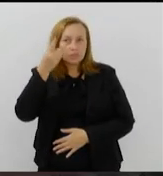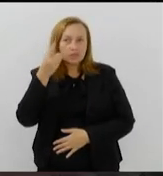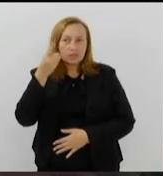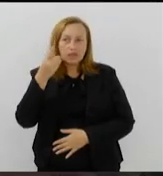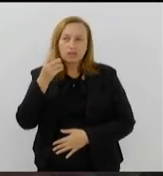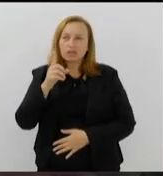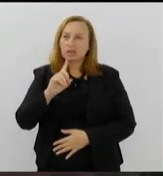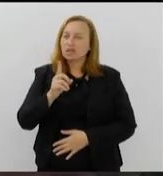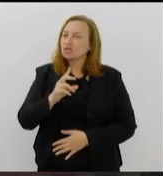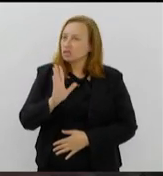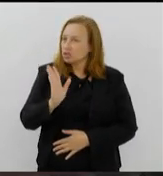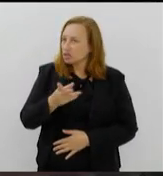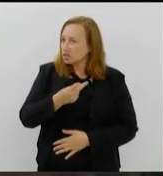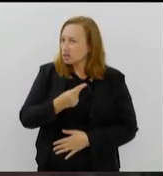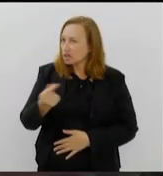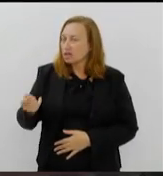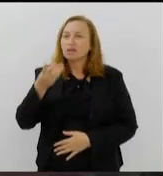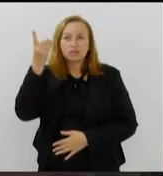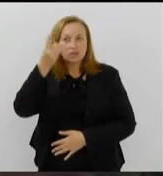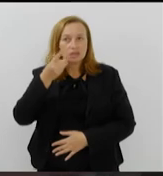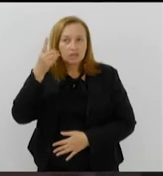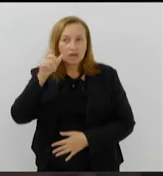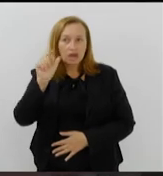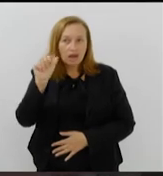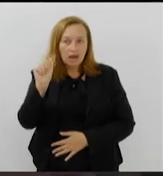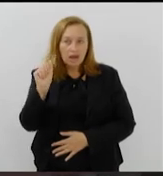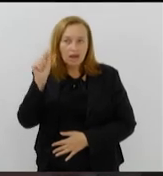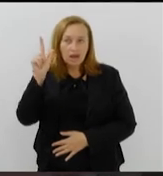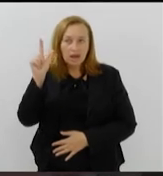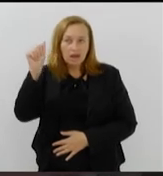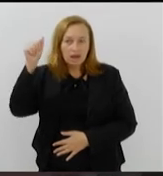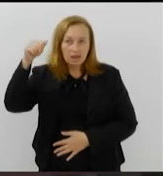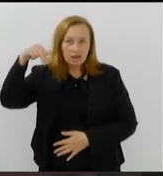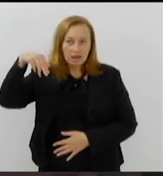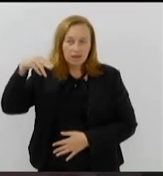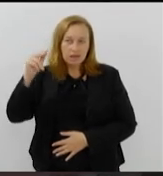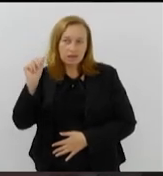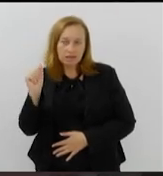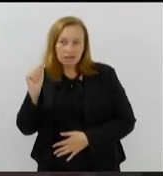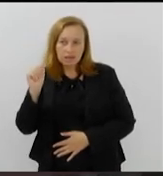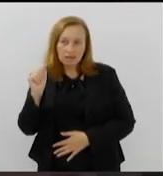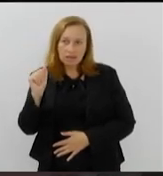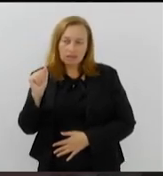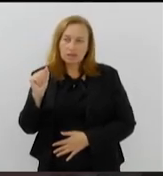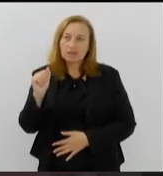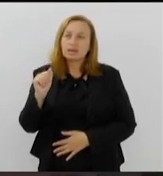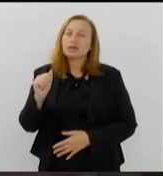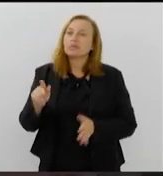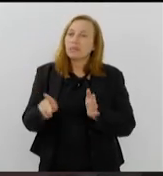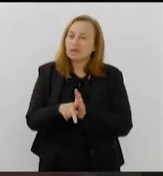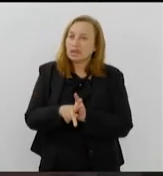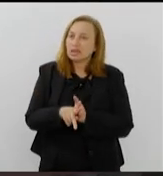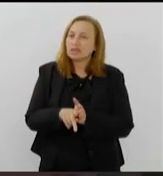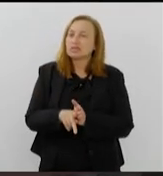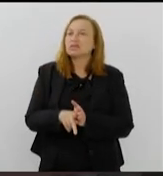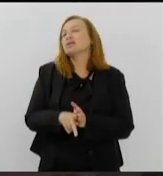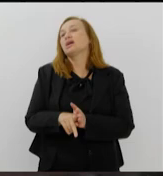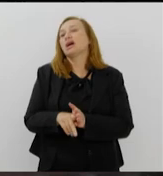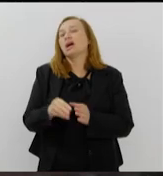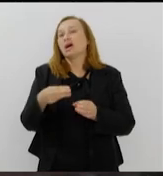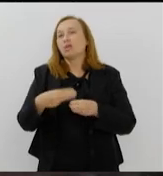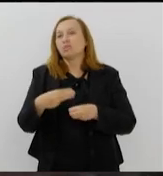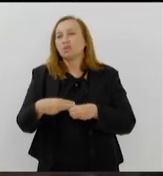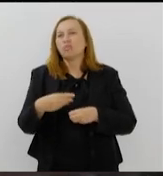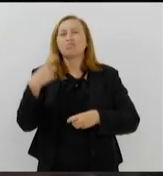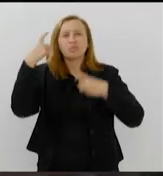aqui conosco, que é a deputada Alana Passos, que é desse município. Então, havia uma preocupação com um